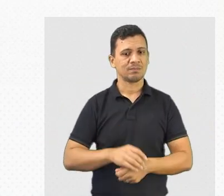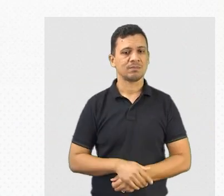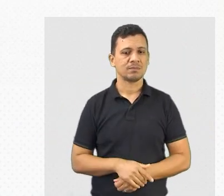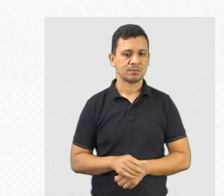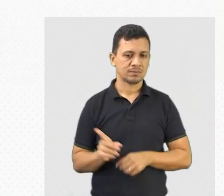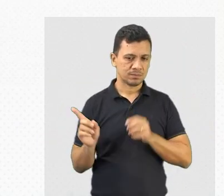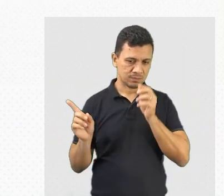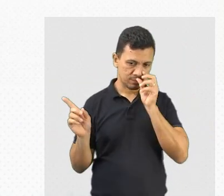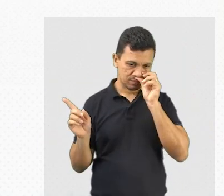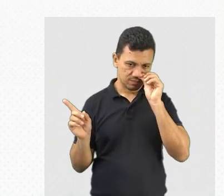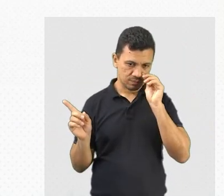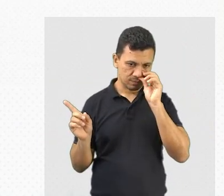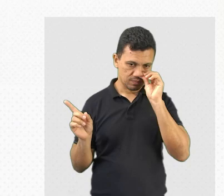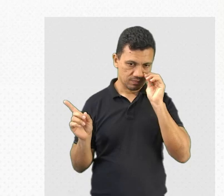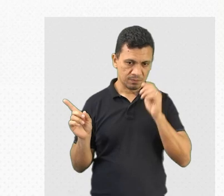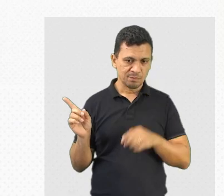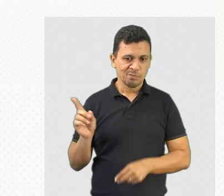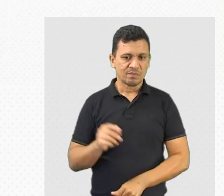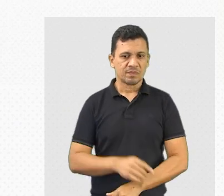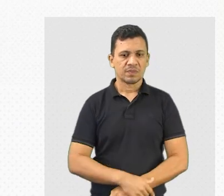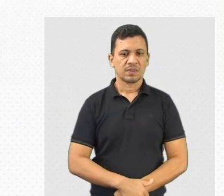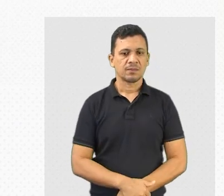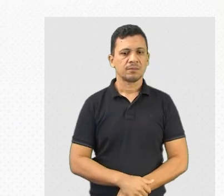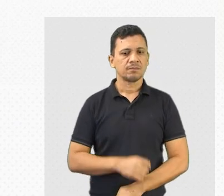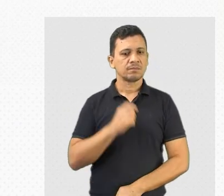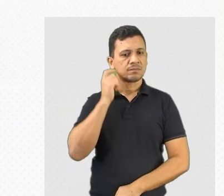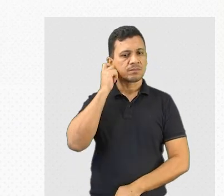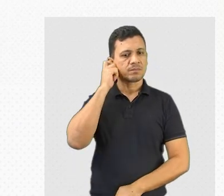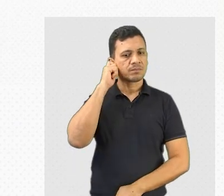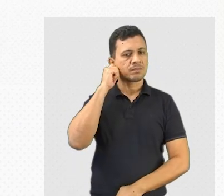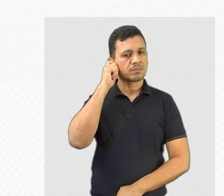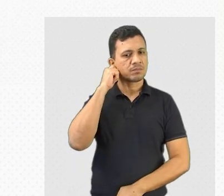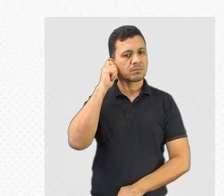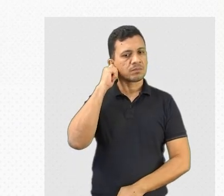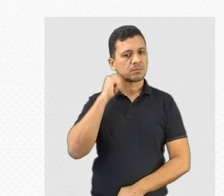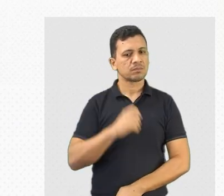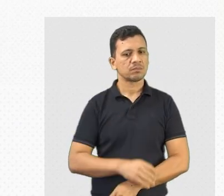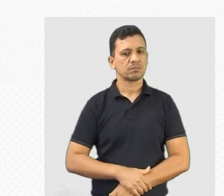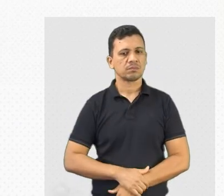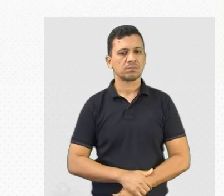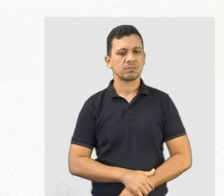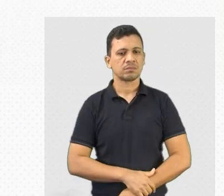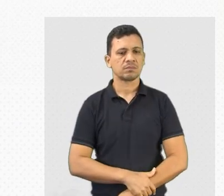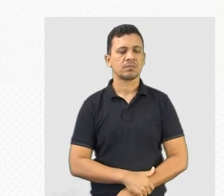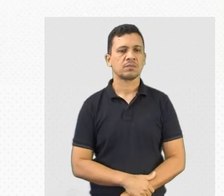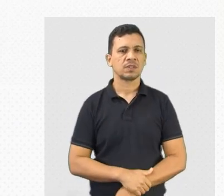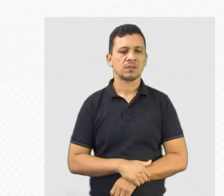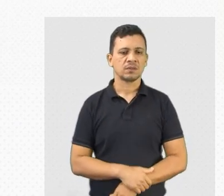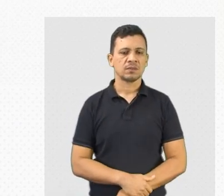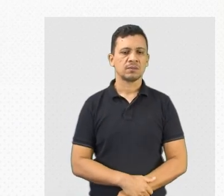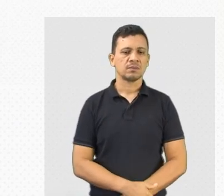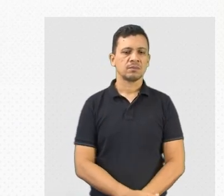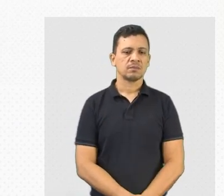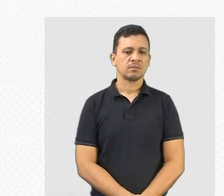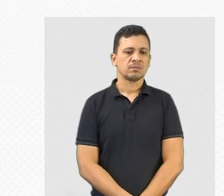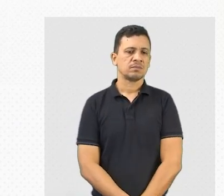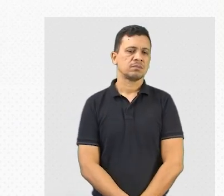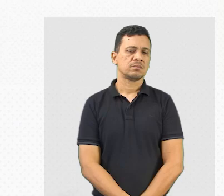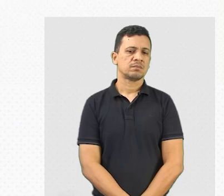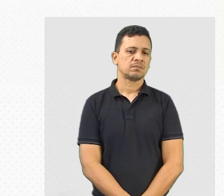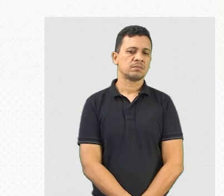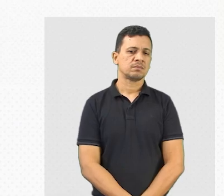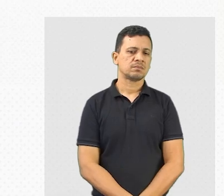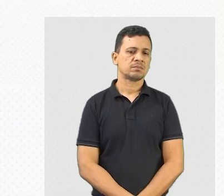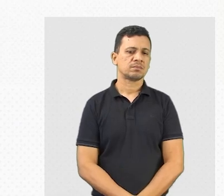power of love overcomes the love of power, the world will know peace. The world will